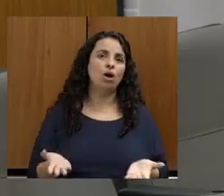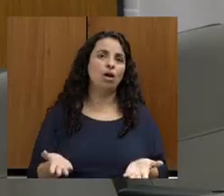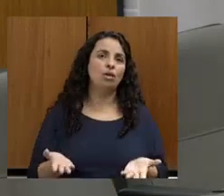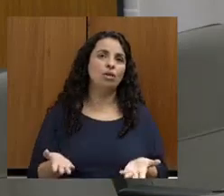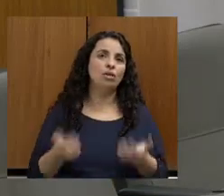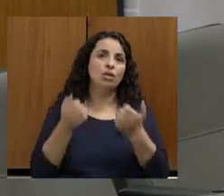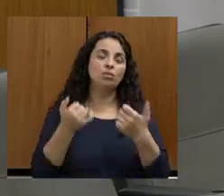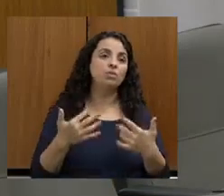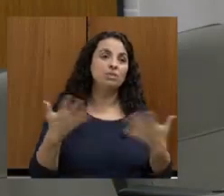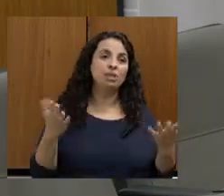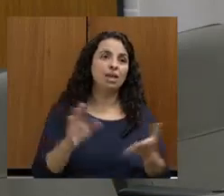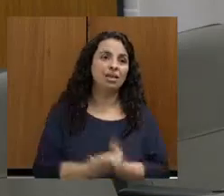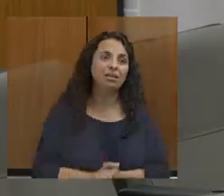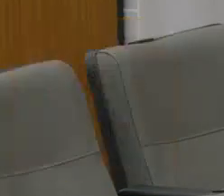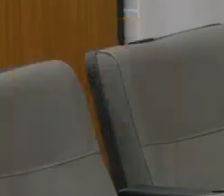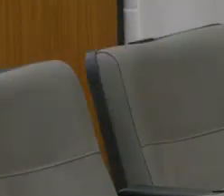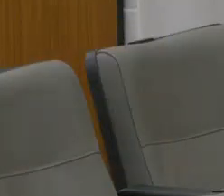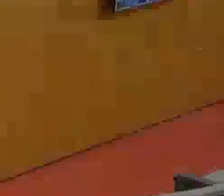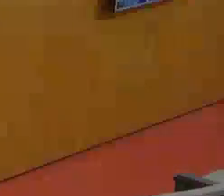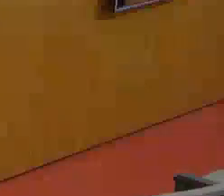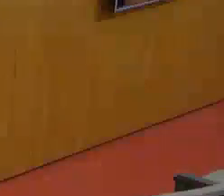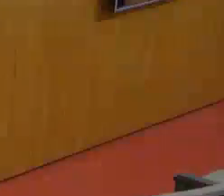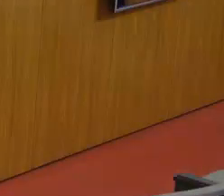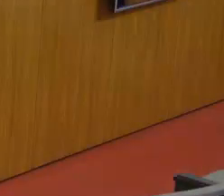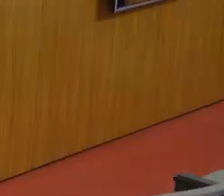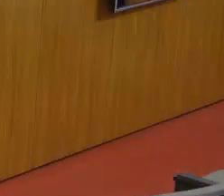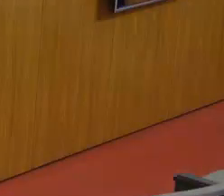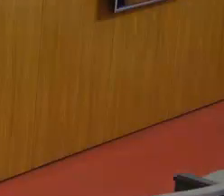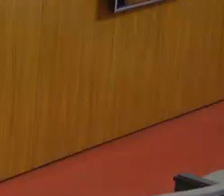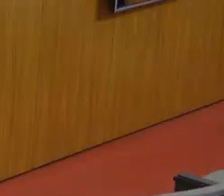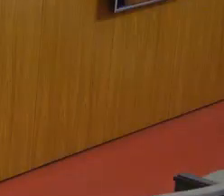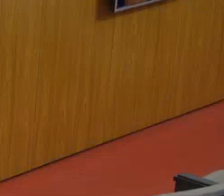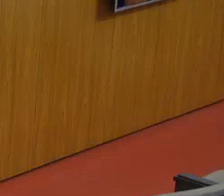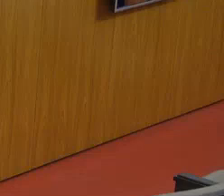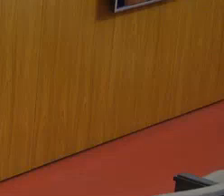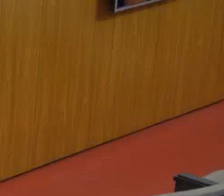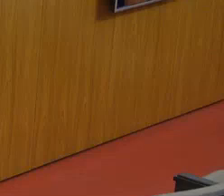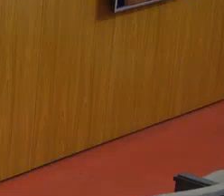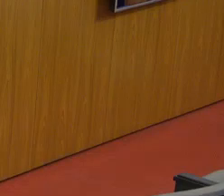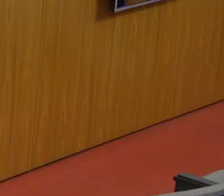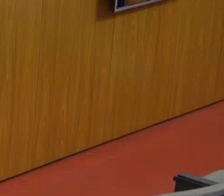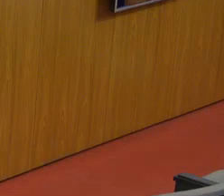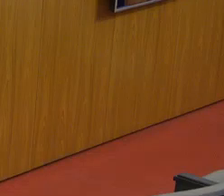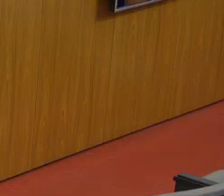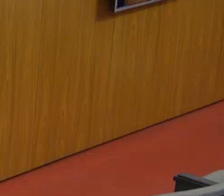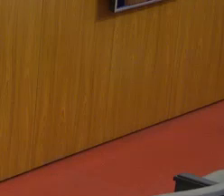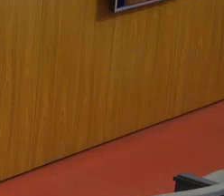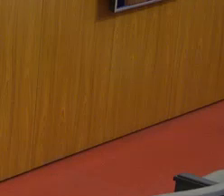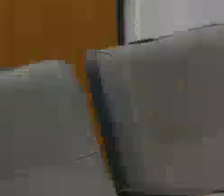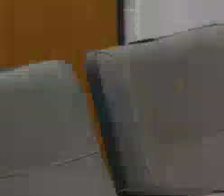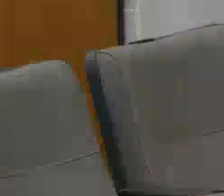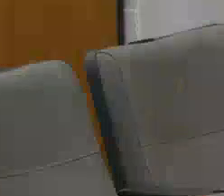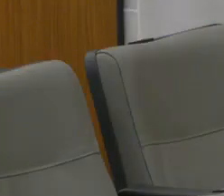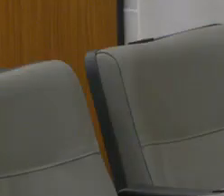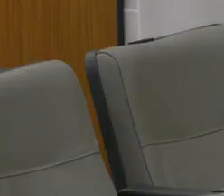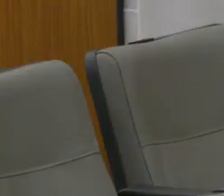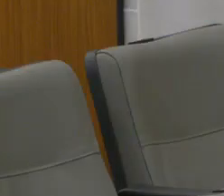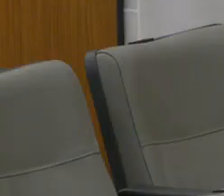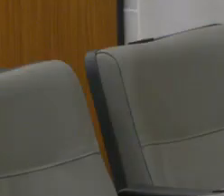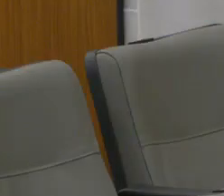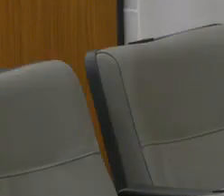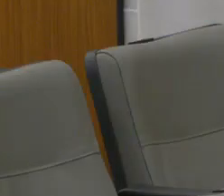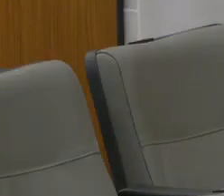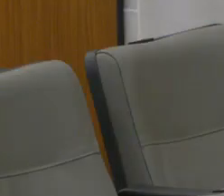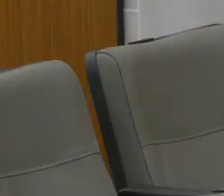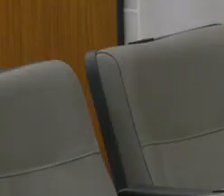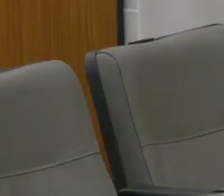deputado... Não, mas para concluir mesmo, obrigado. Mas eu agradeço o senhor e reitero, toda vez que vocês abrem essas portas, a não ser que vocês